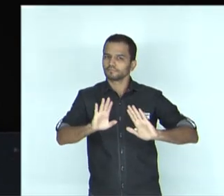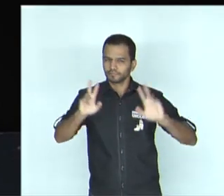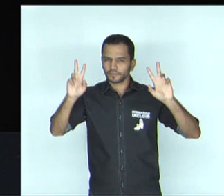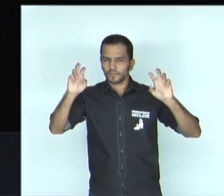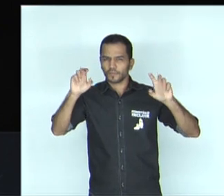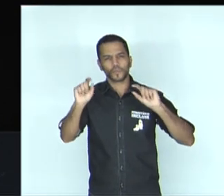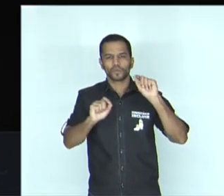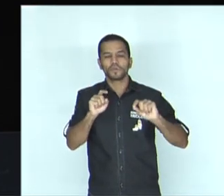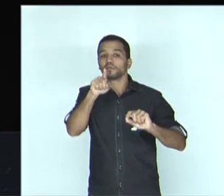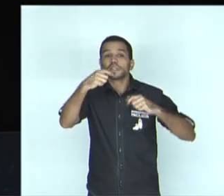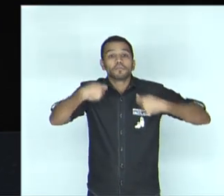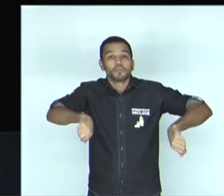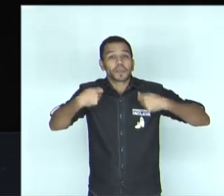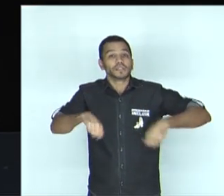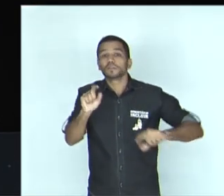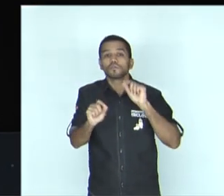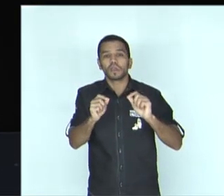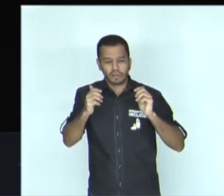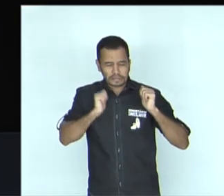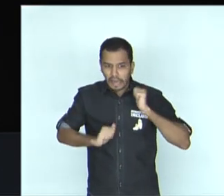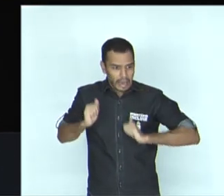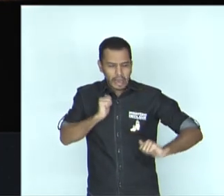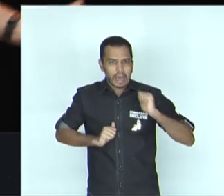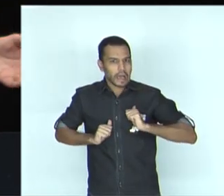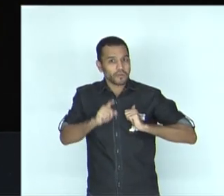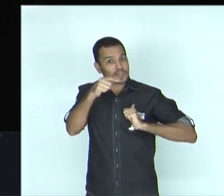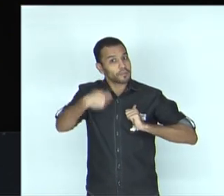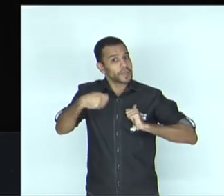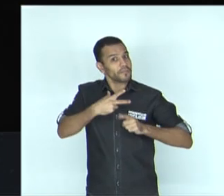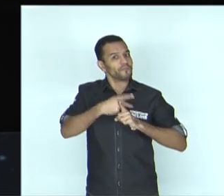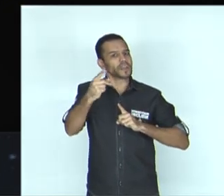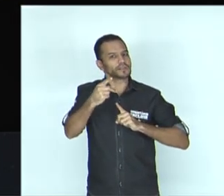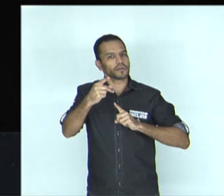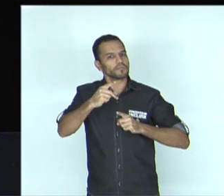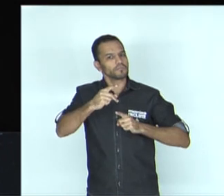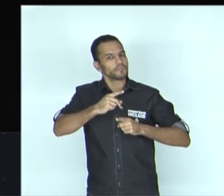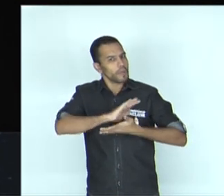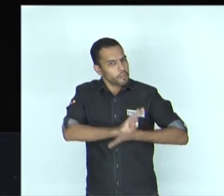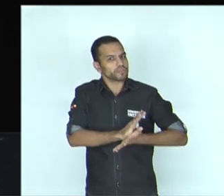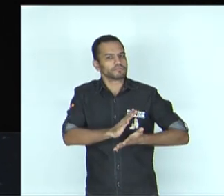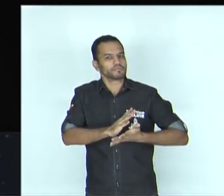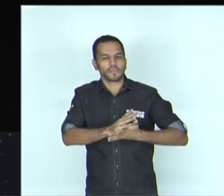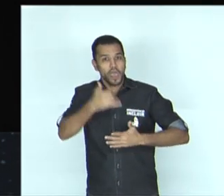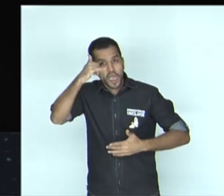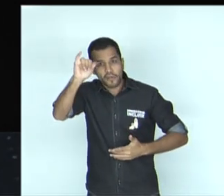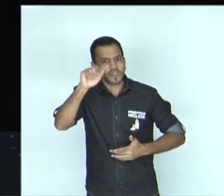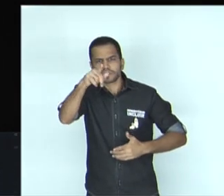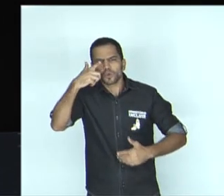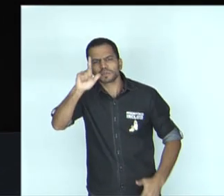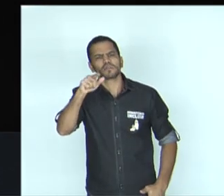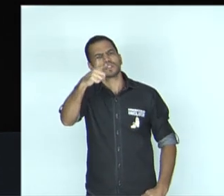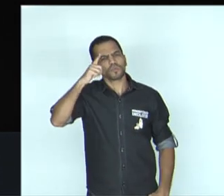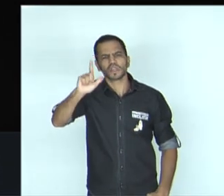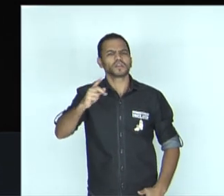a ansiedade. Você deve vencer. Todo mundo pode, você deve, você deve, você não pode